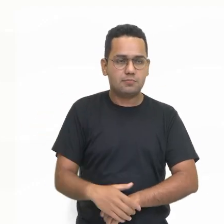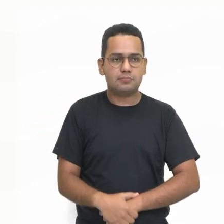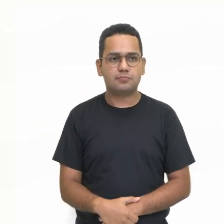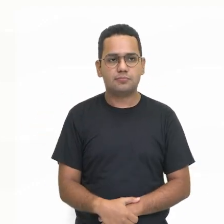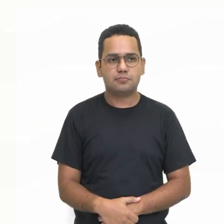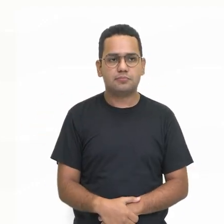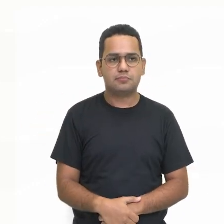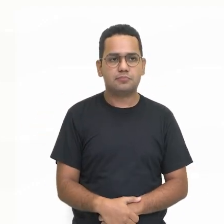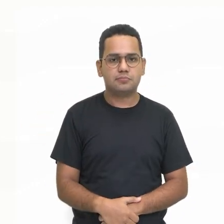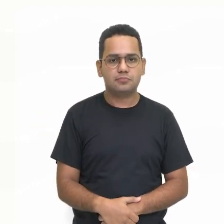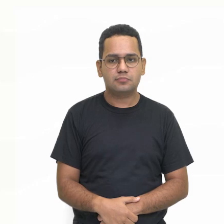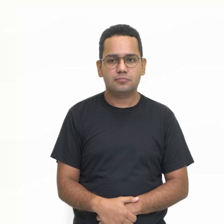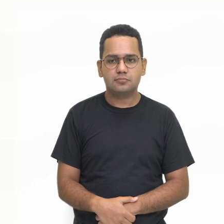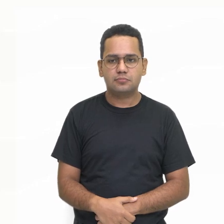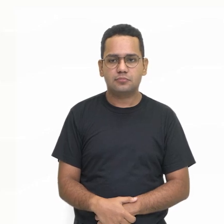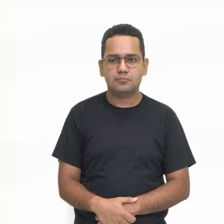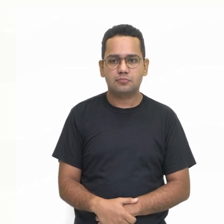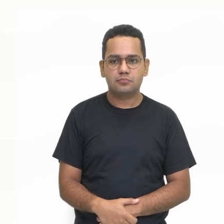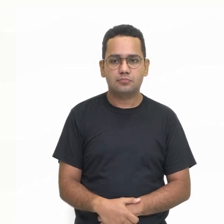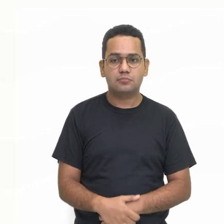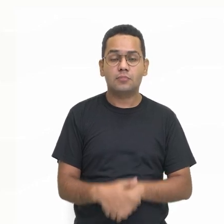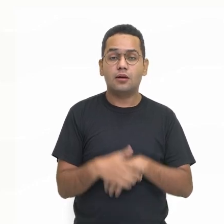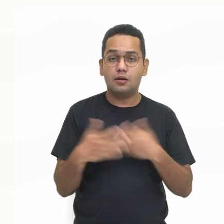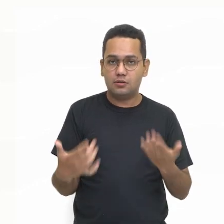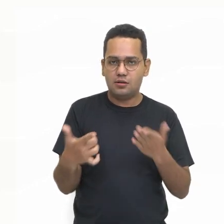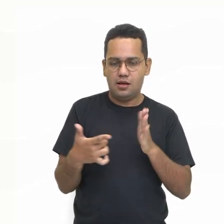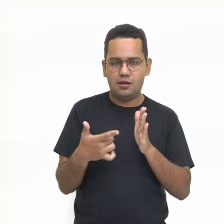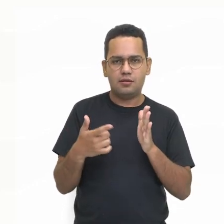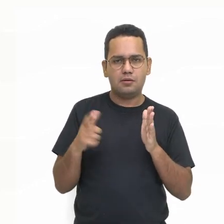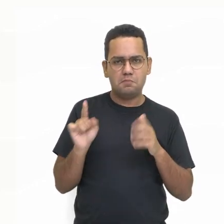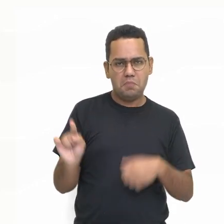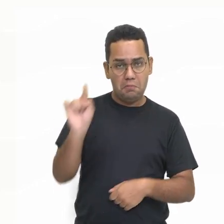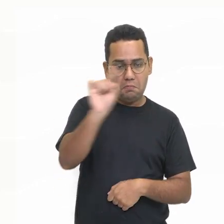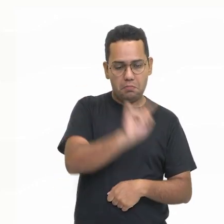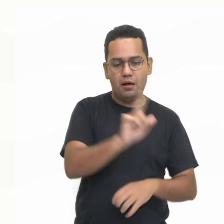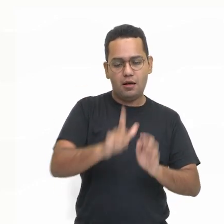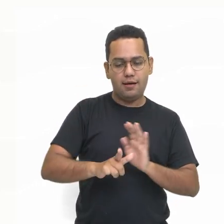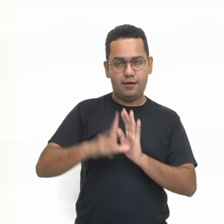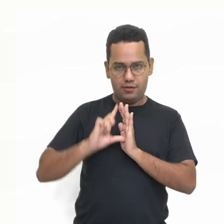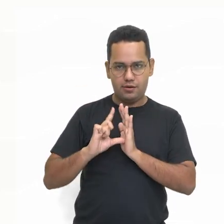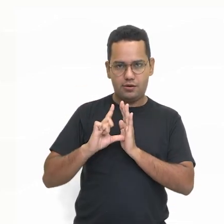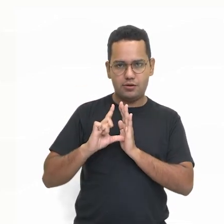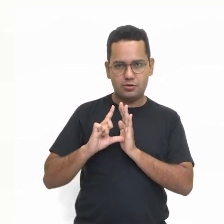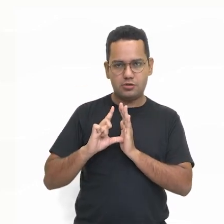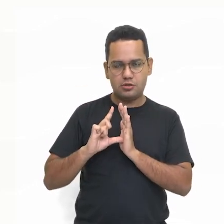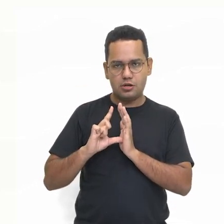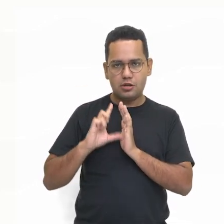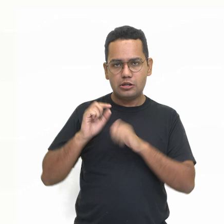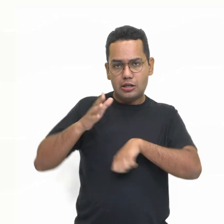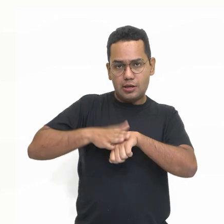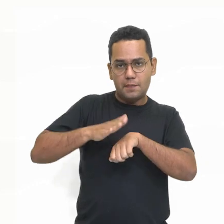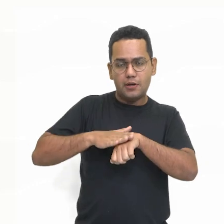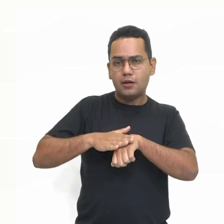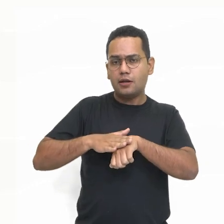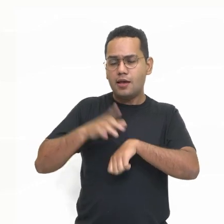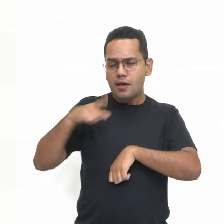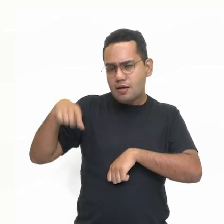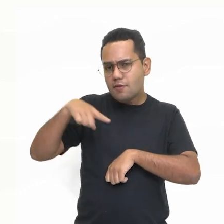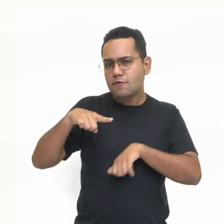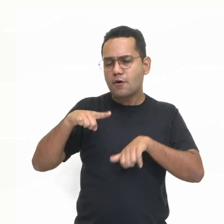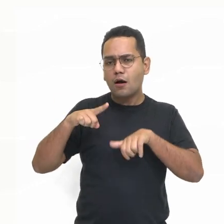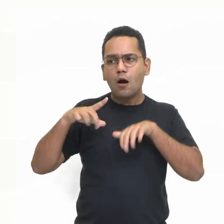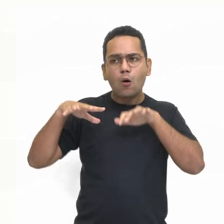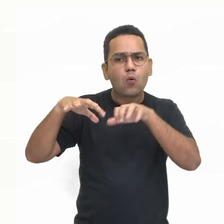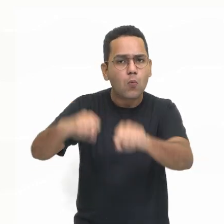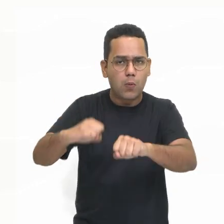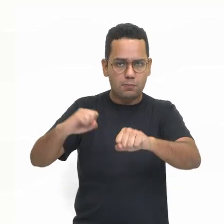bem, a maioria deles, antes de ter a sua independência, foram ocupados pelo Japão. E quando acaba a Segunda